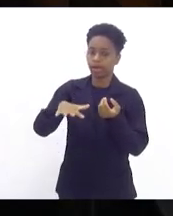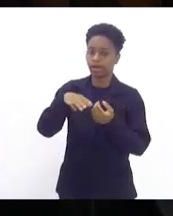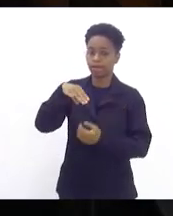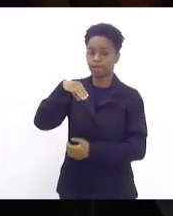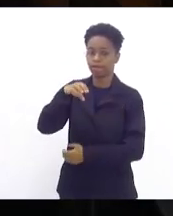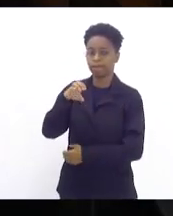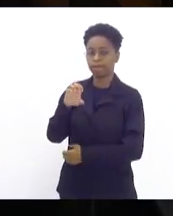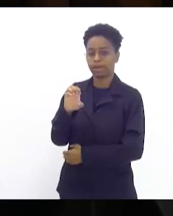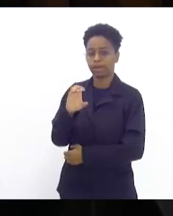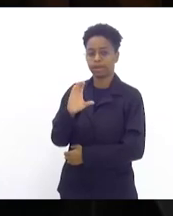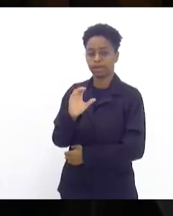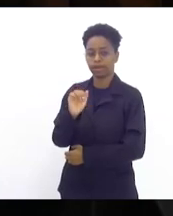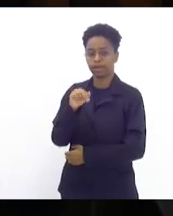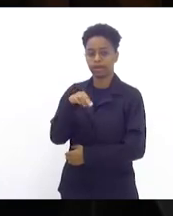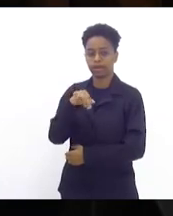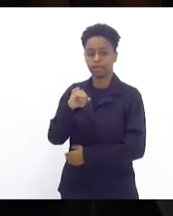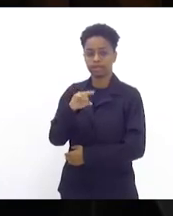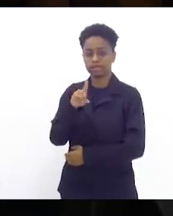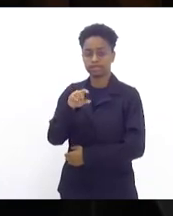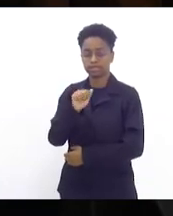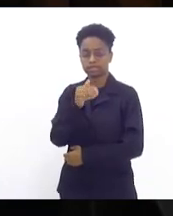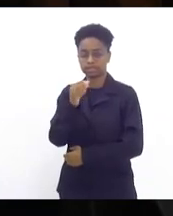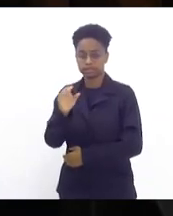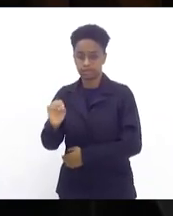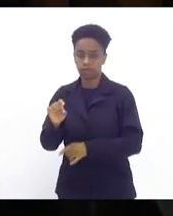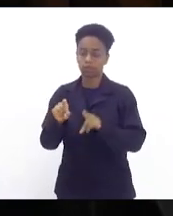a força da pesquisa